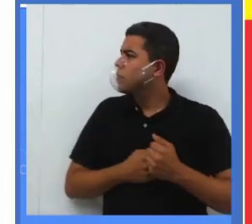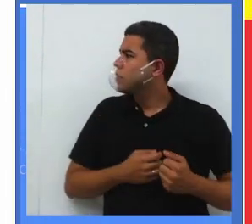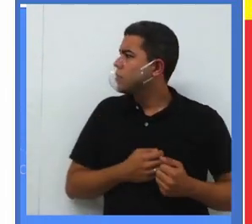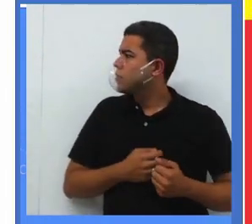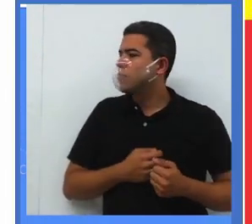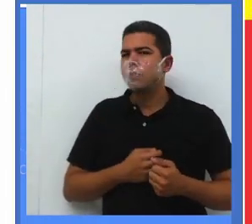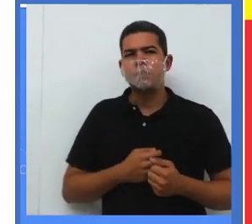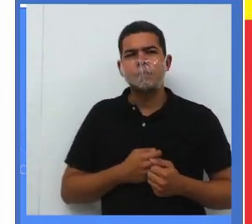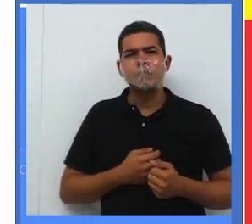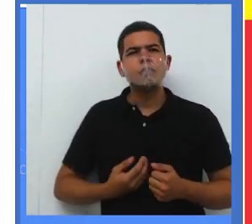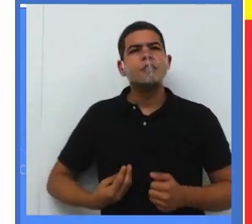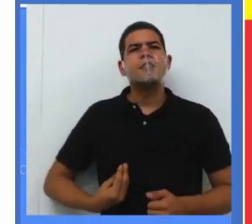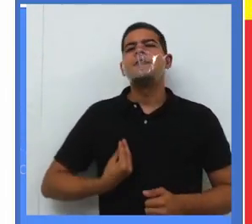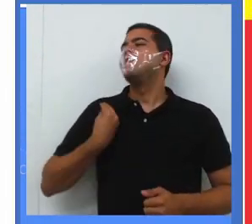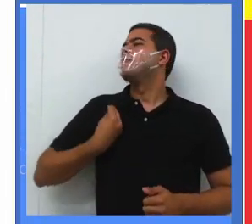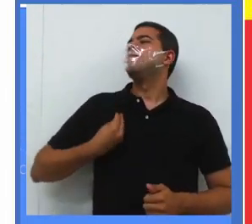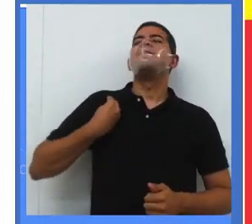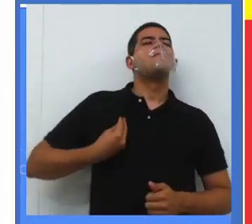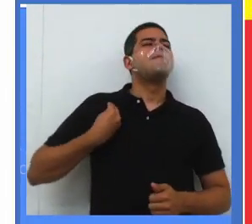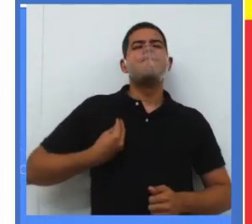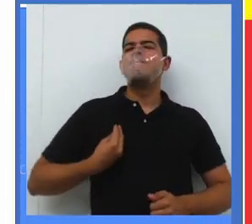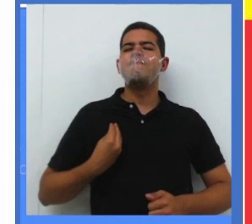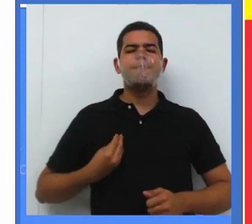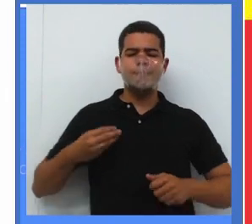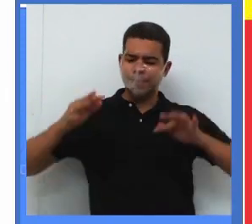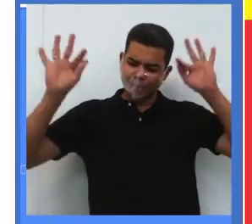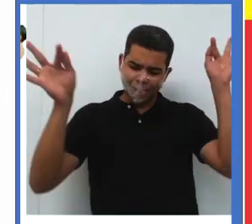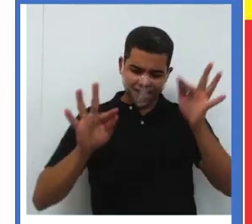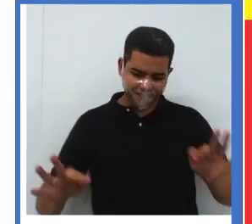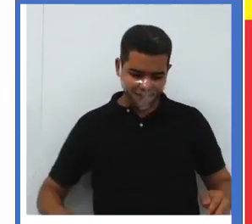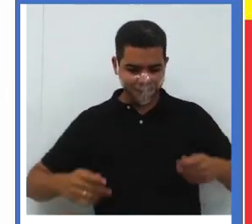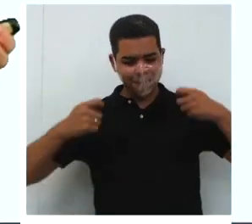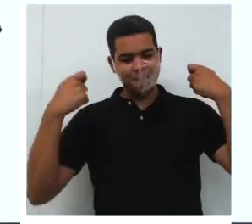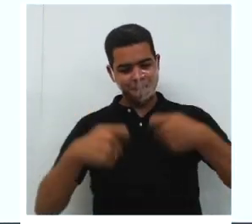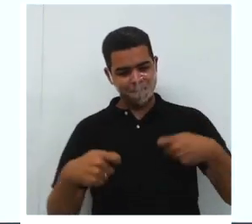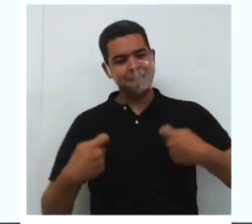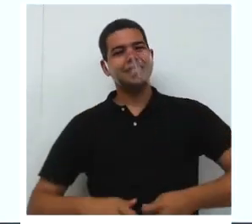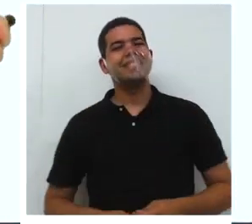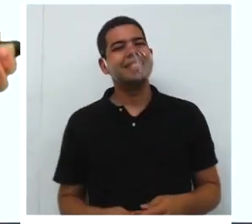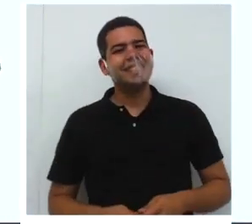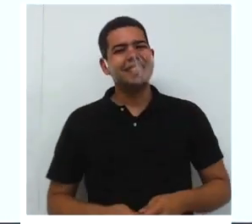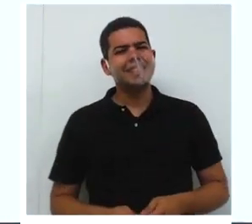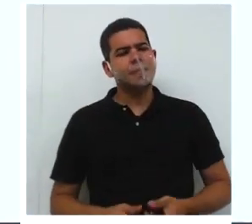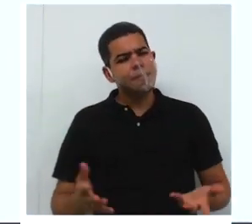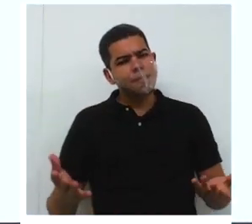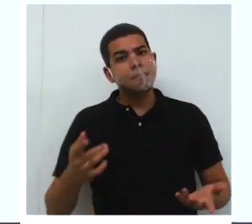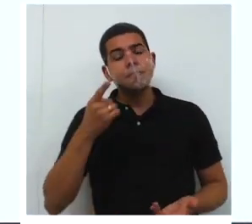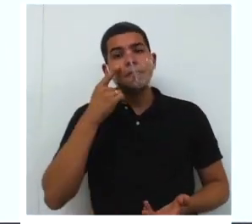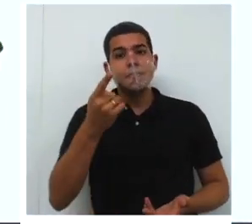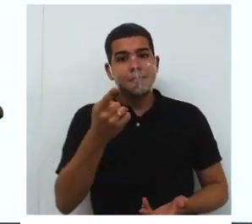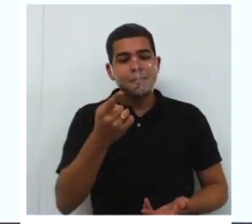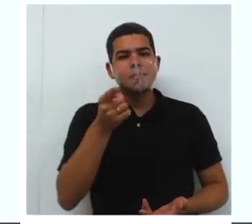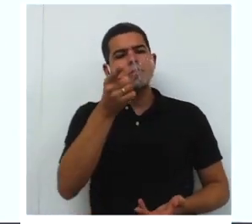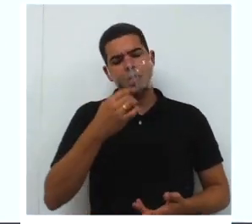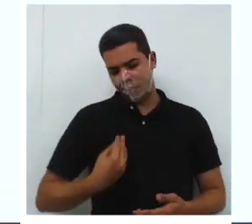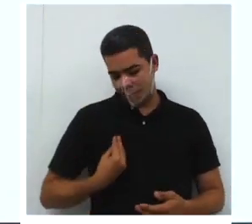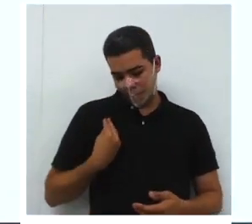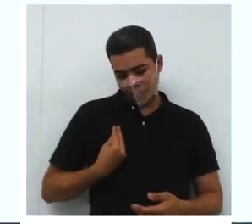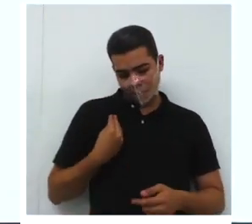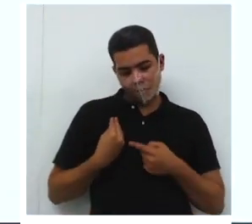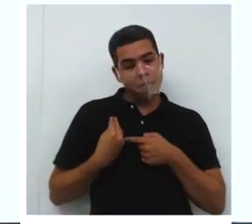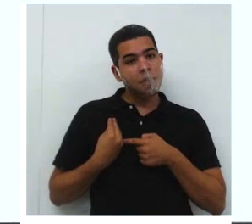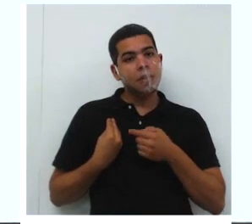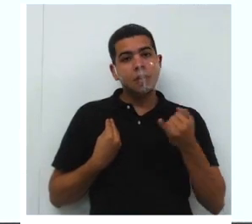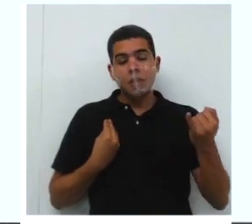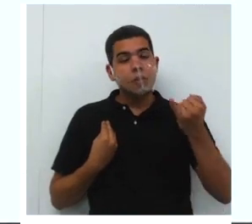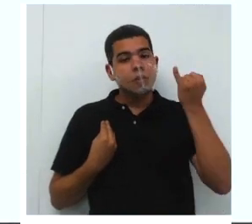a pena. Então, a felicidade e o prazer de viver. Você tem o dom da vida, você tem os estudos, você